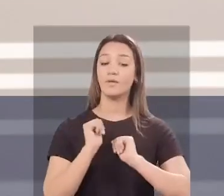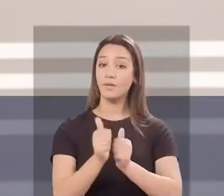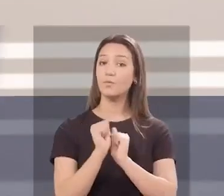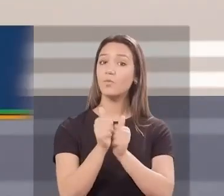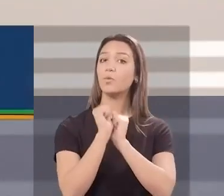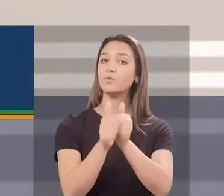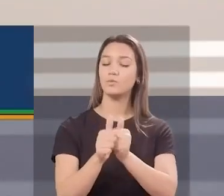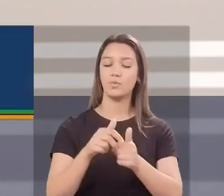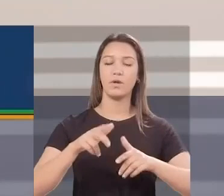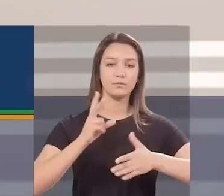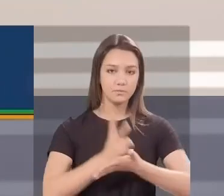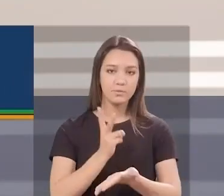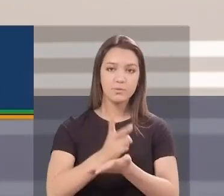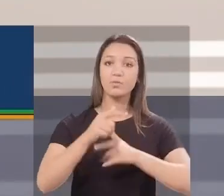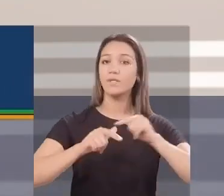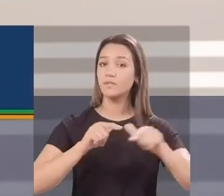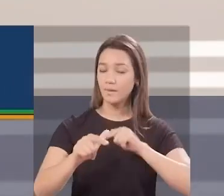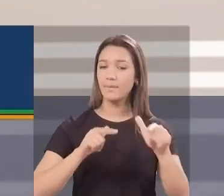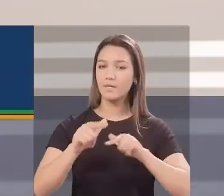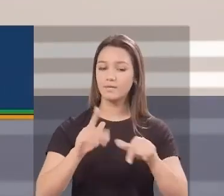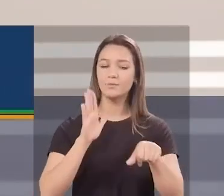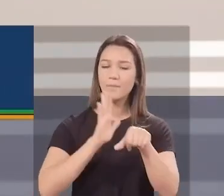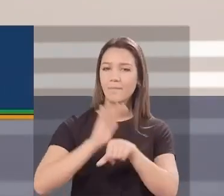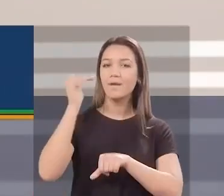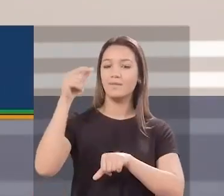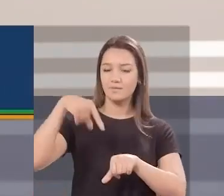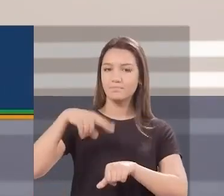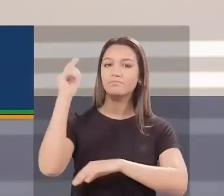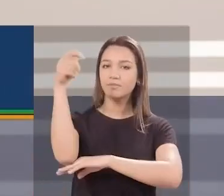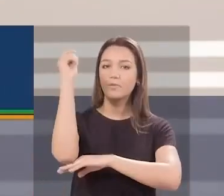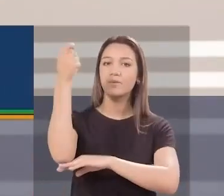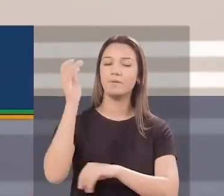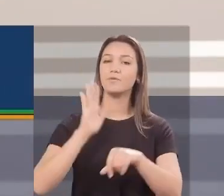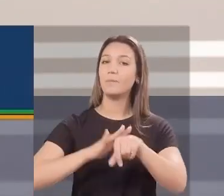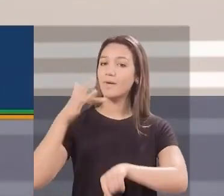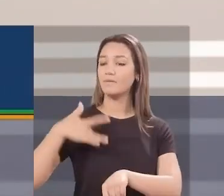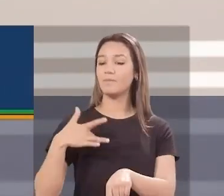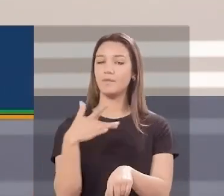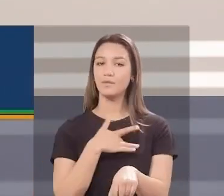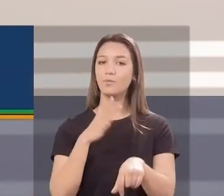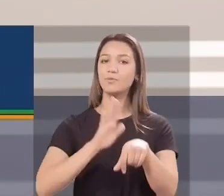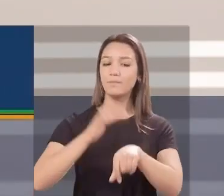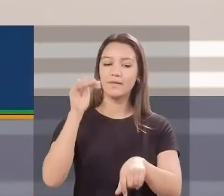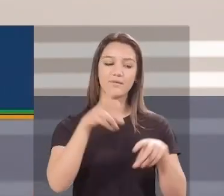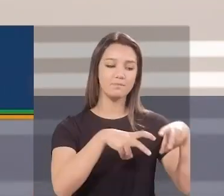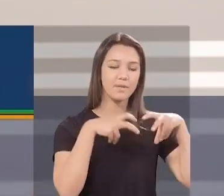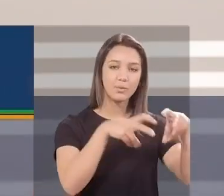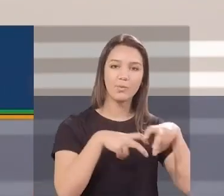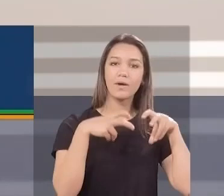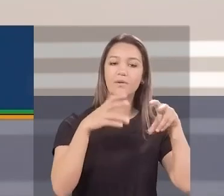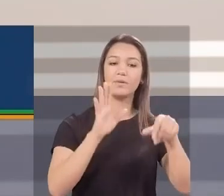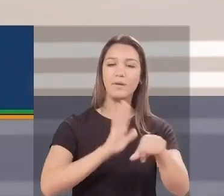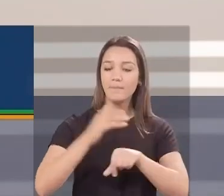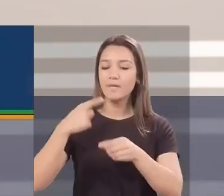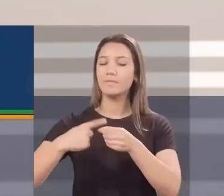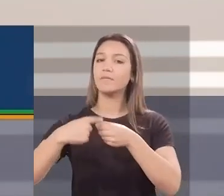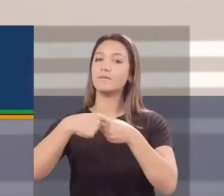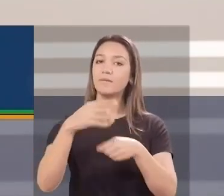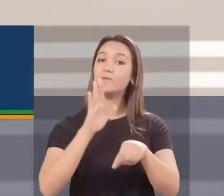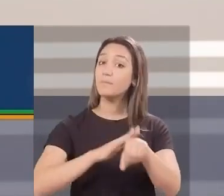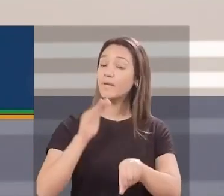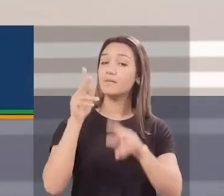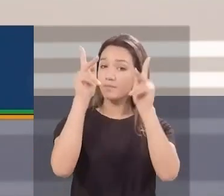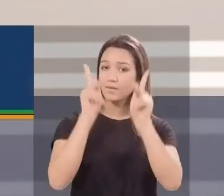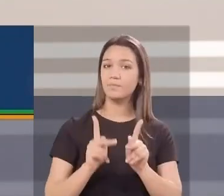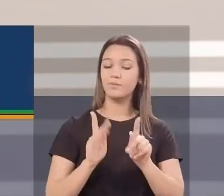Eu quero seguir trabalhando em Brasília para fazer ainda mais pelo Rio Grande, mais pela saúde, pelo agro, pelos nossos municípios